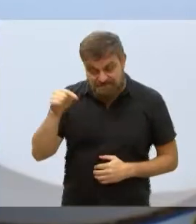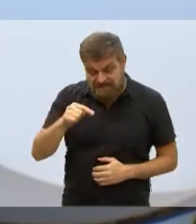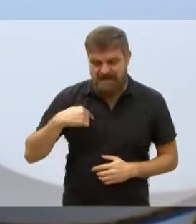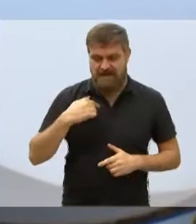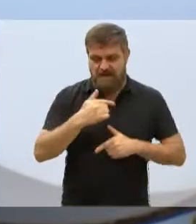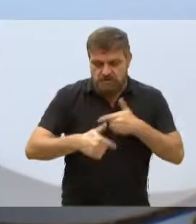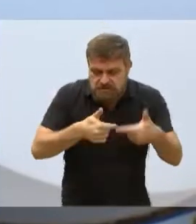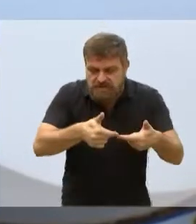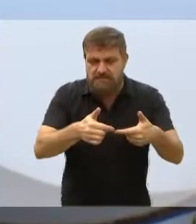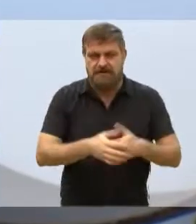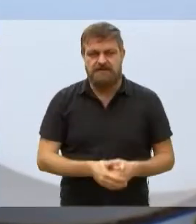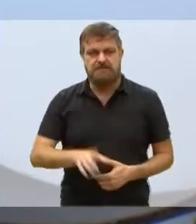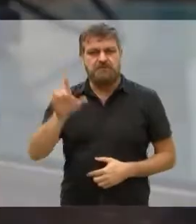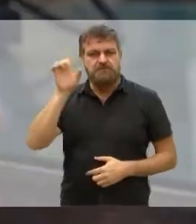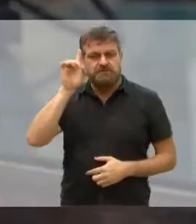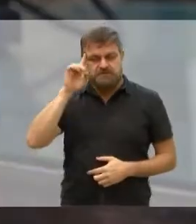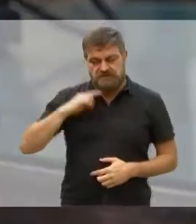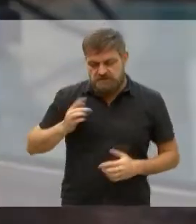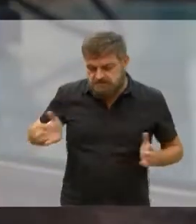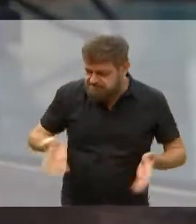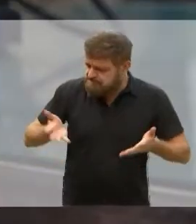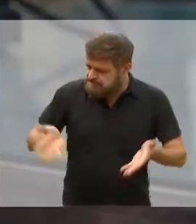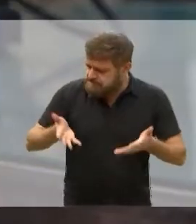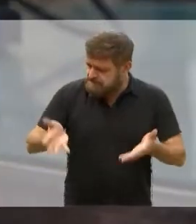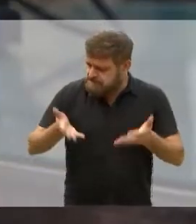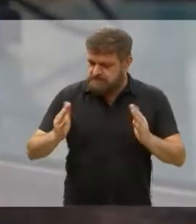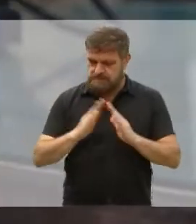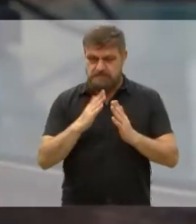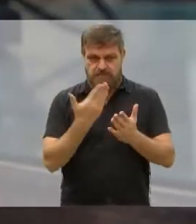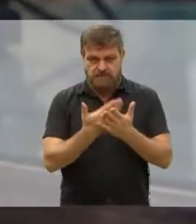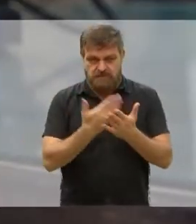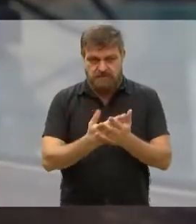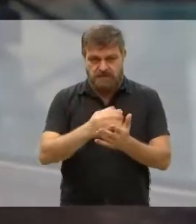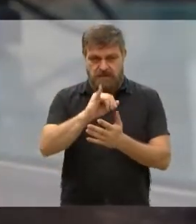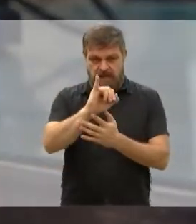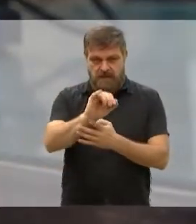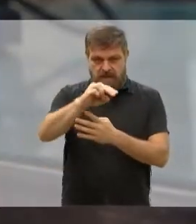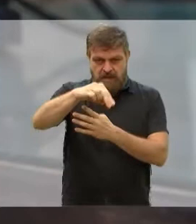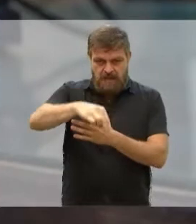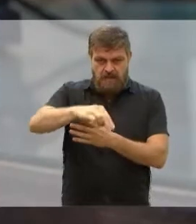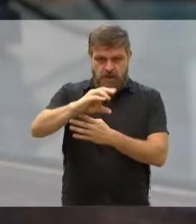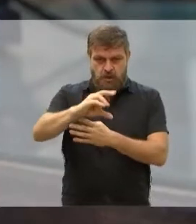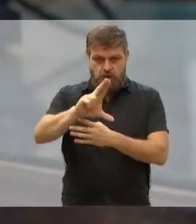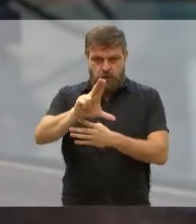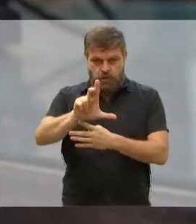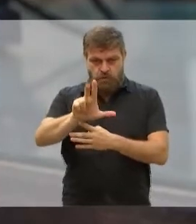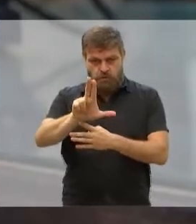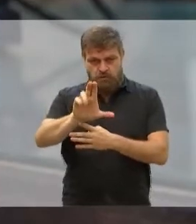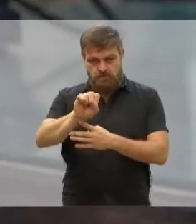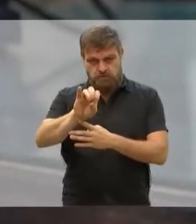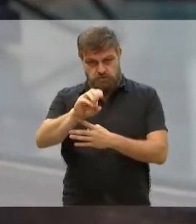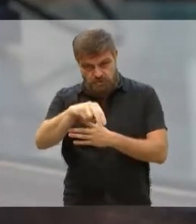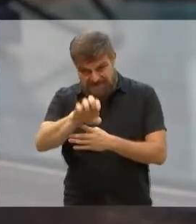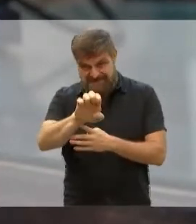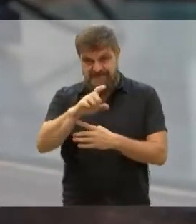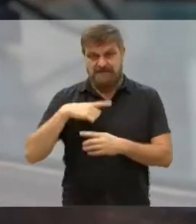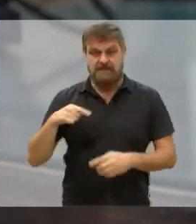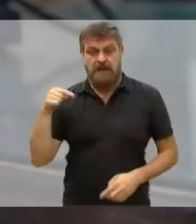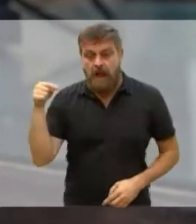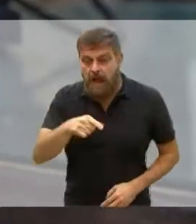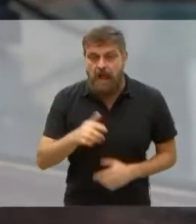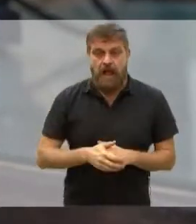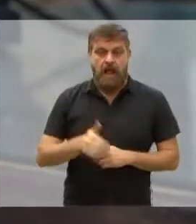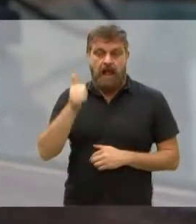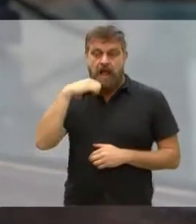É aí que a gente trabalha. Então, esse dia a dia que a gente promove aqui na Inclusione, de coisas cotidianas do tipo, a mãe era